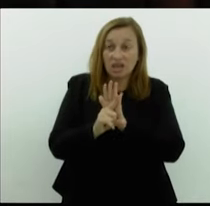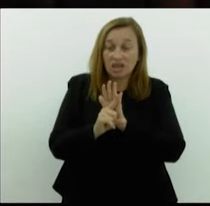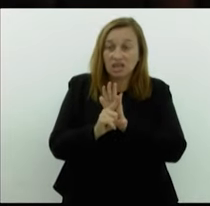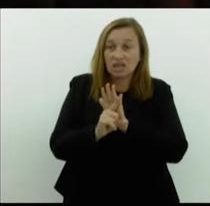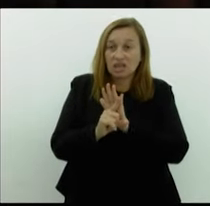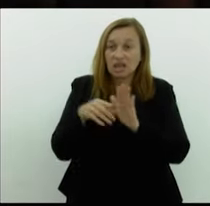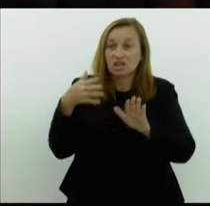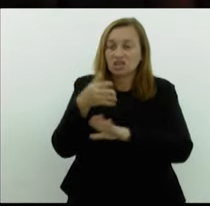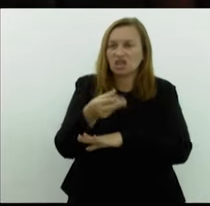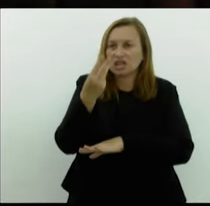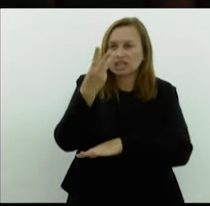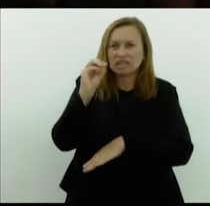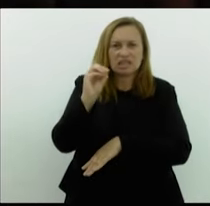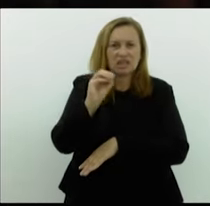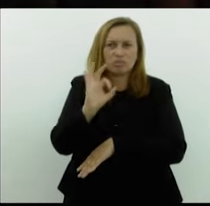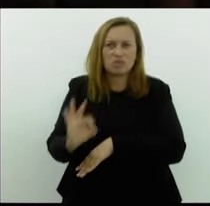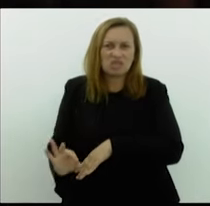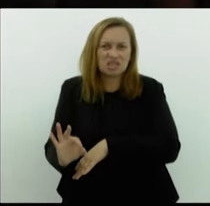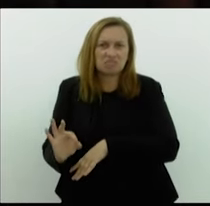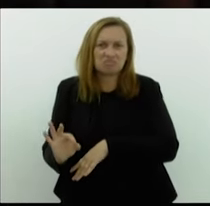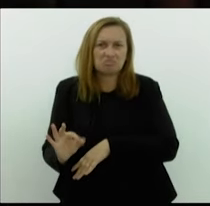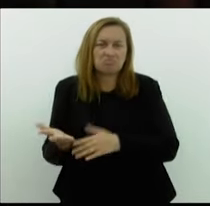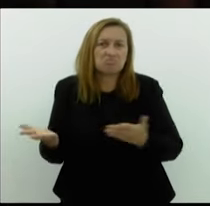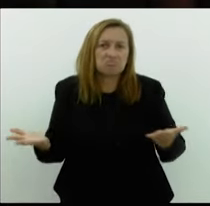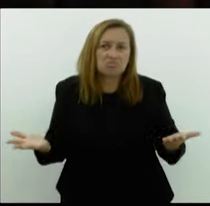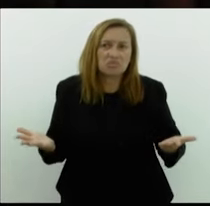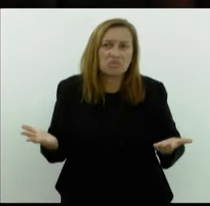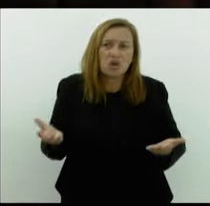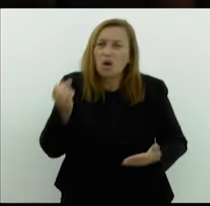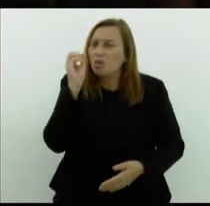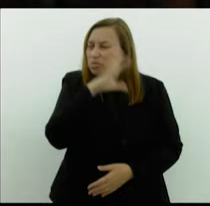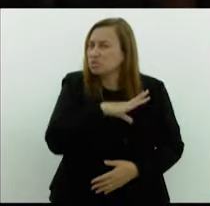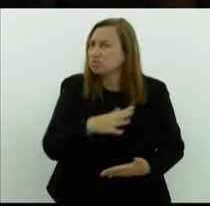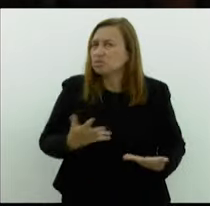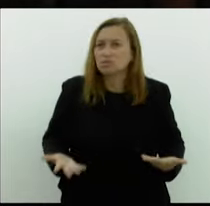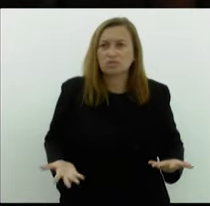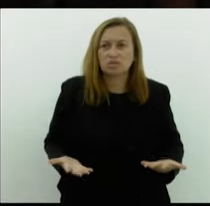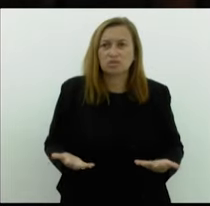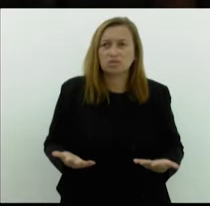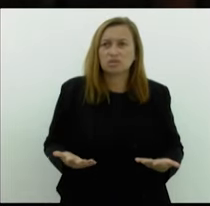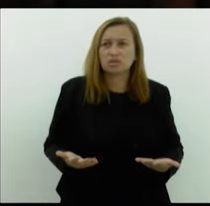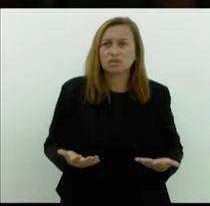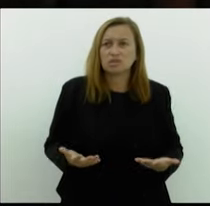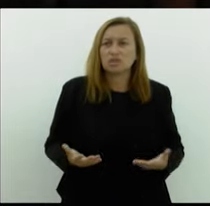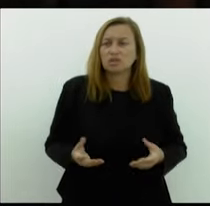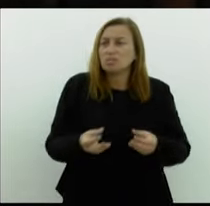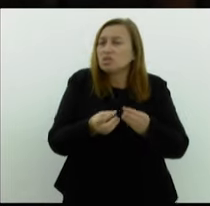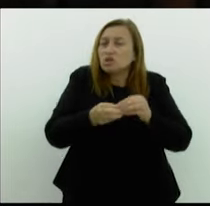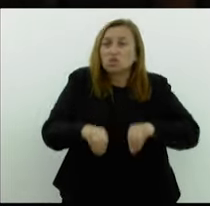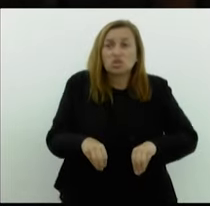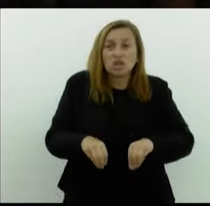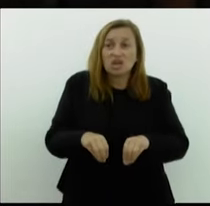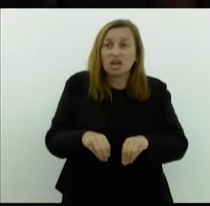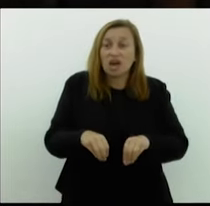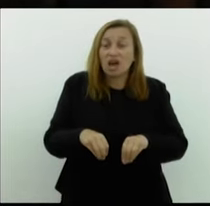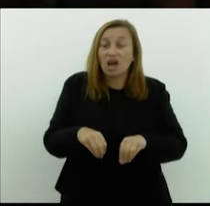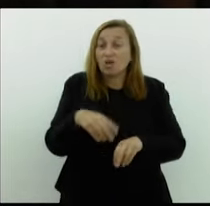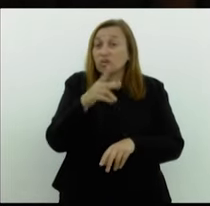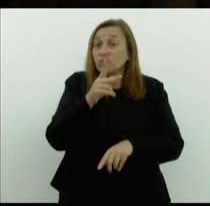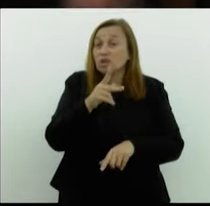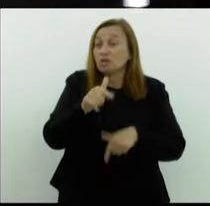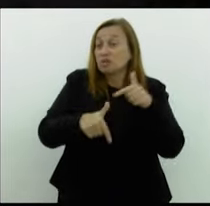que cheguem a 30% da rede. Isso é um absurdo. Isso é precarizar de vez a função do